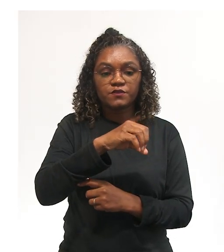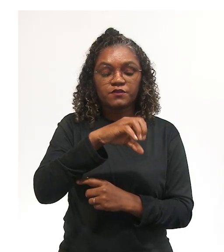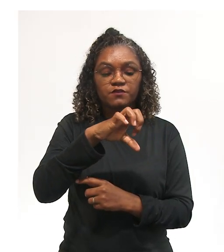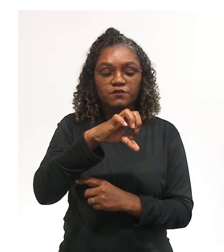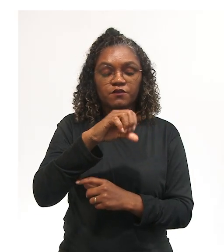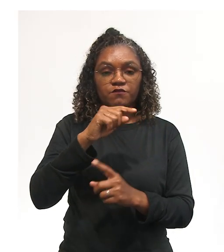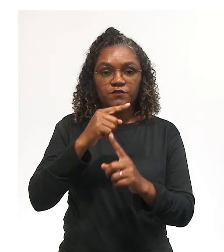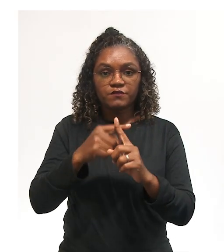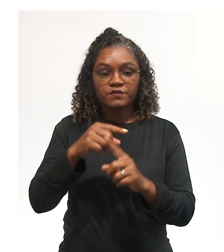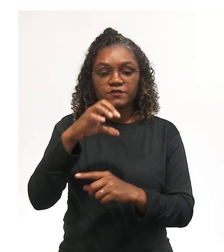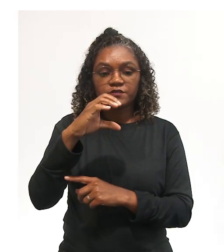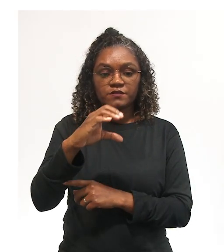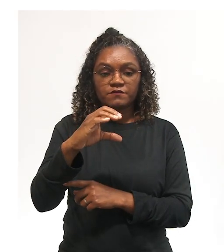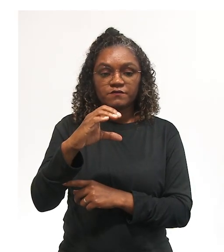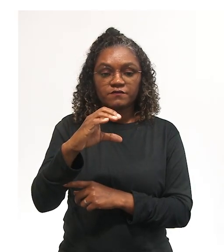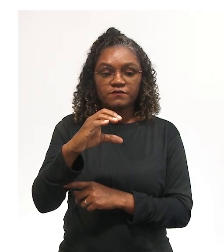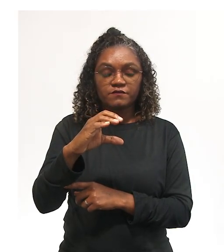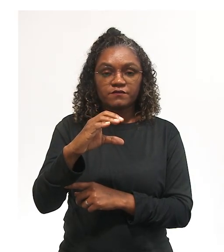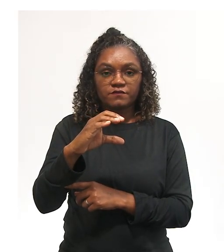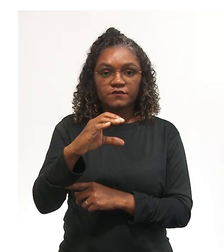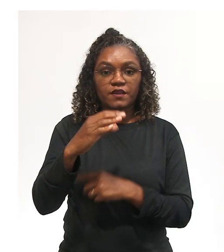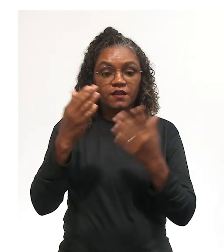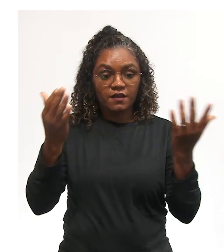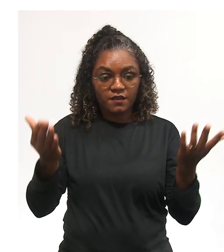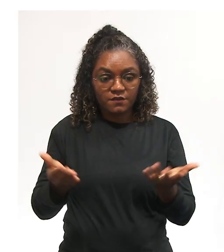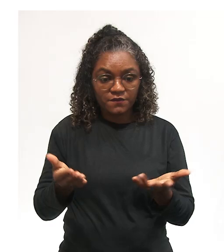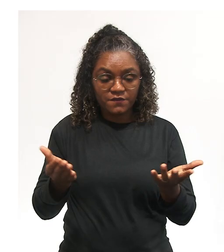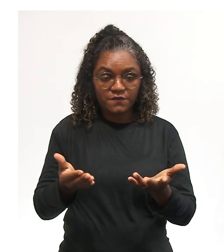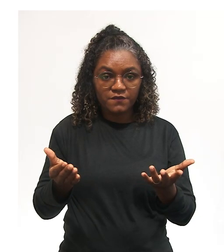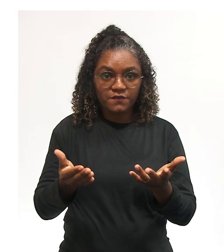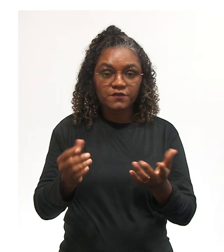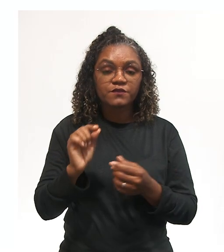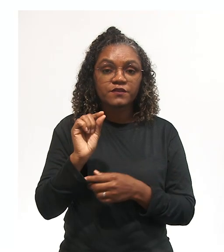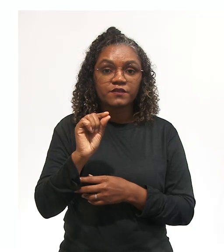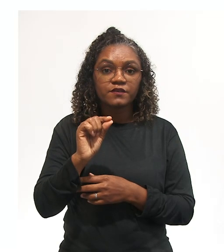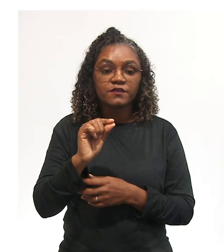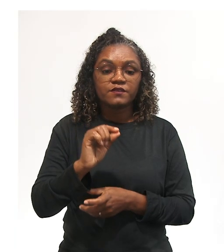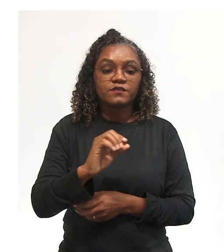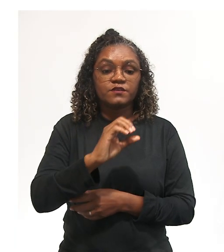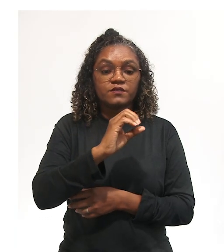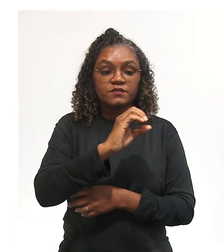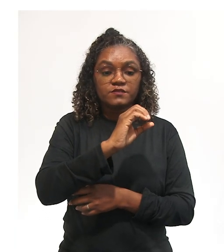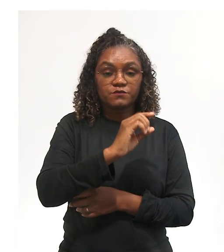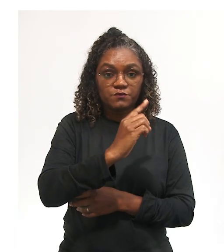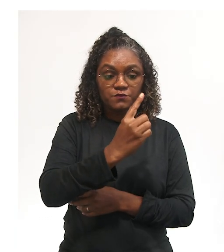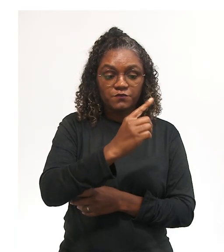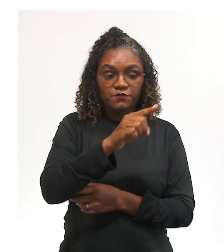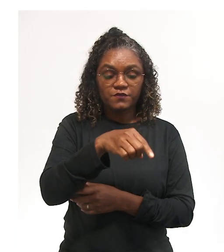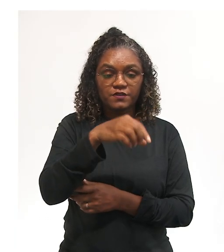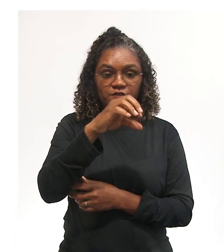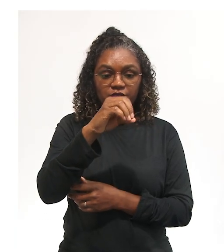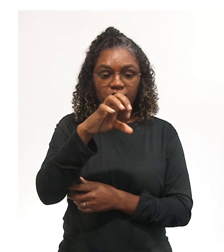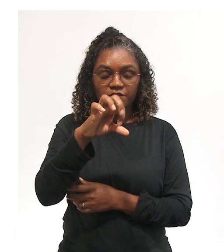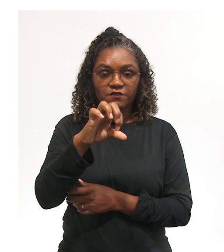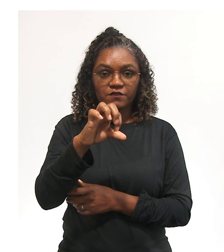0,09C. Esse 1,9 que está multiplicando, ele vai passar